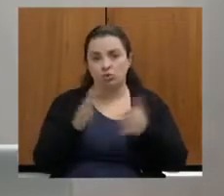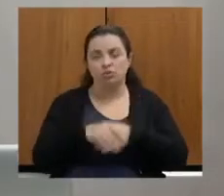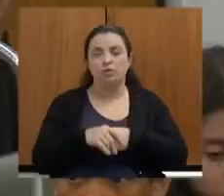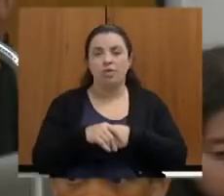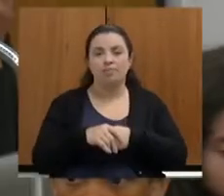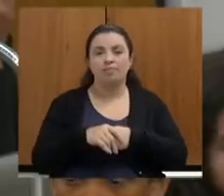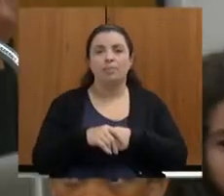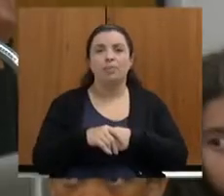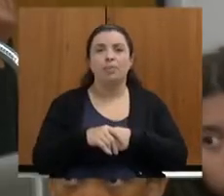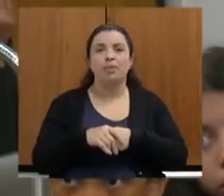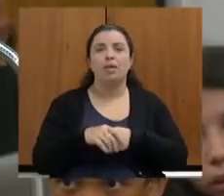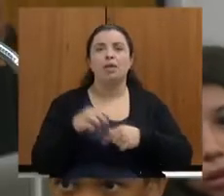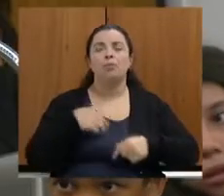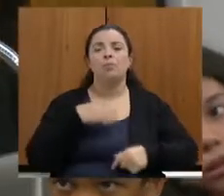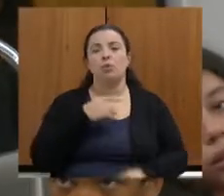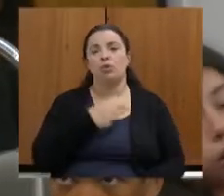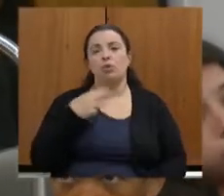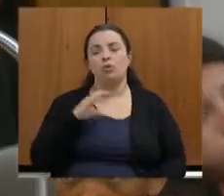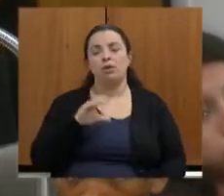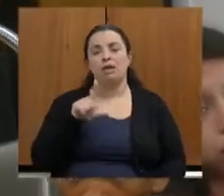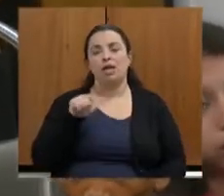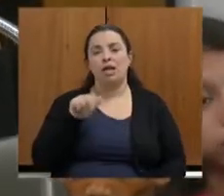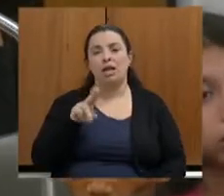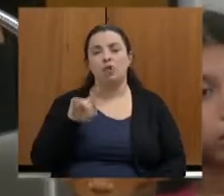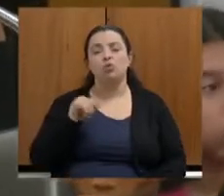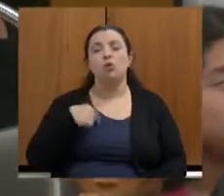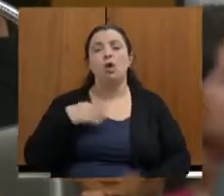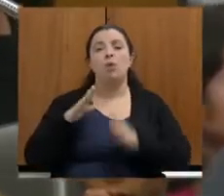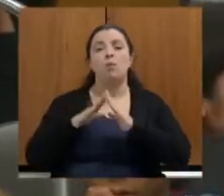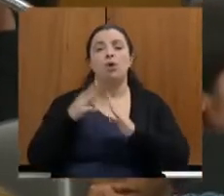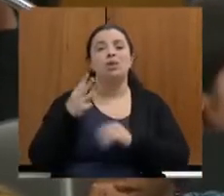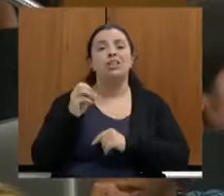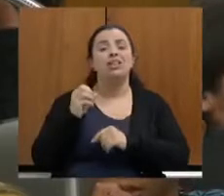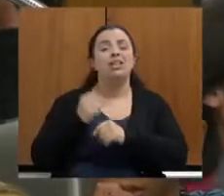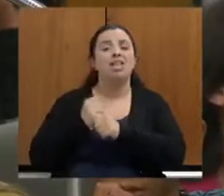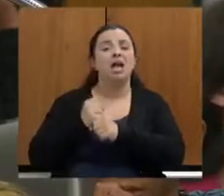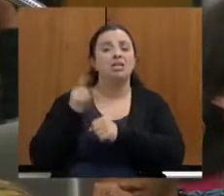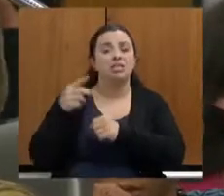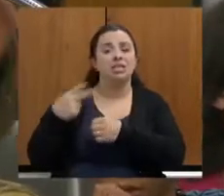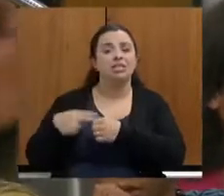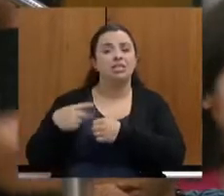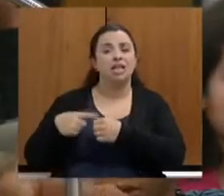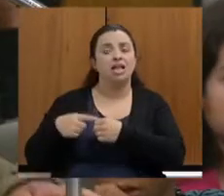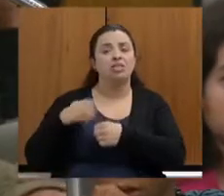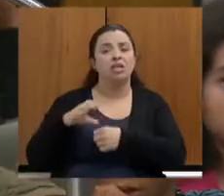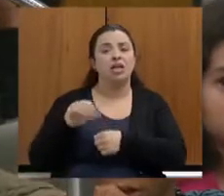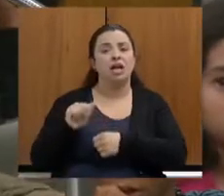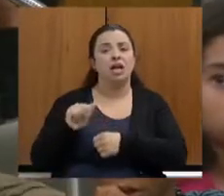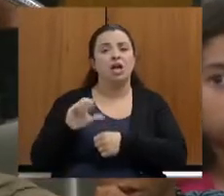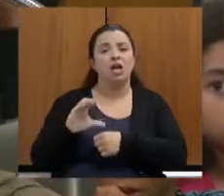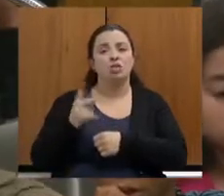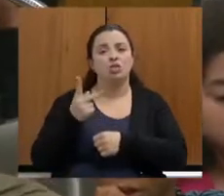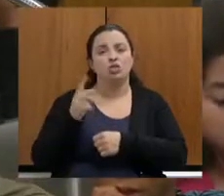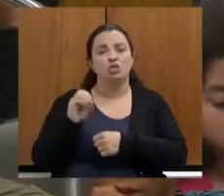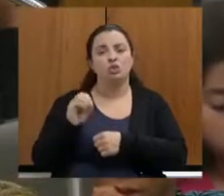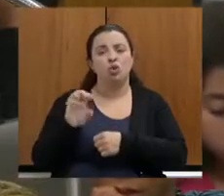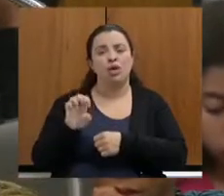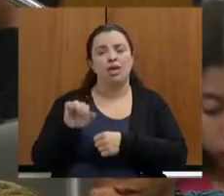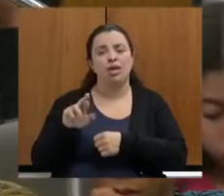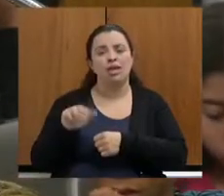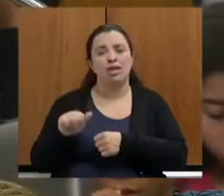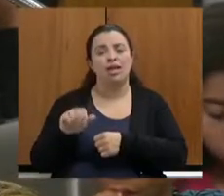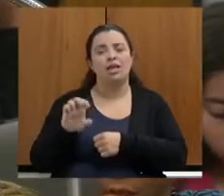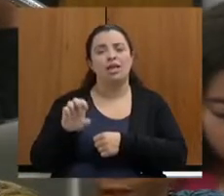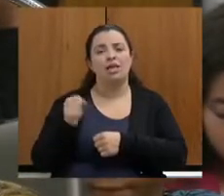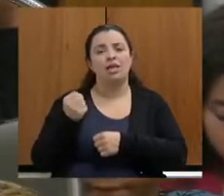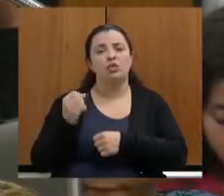e a todos meu nome é Cláudia sou moradora 30 anos de cachoeira escura e fui morar do também na Ilha do Rio